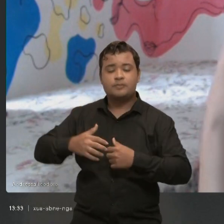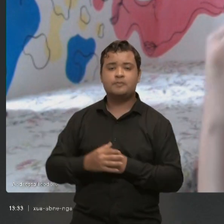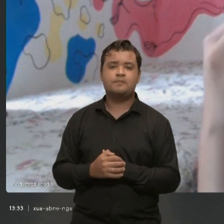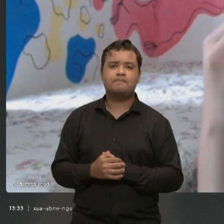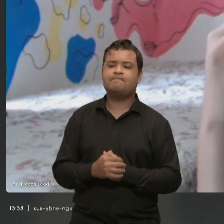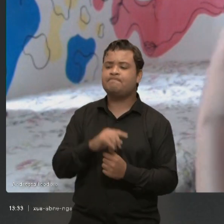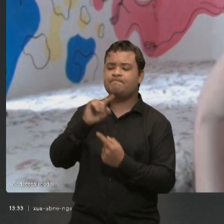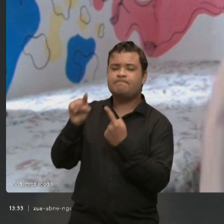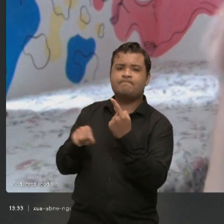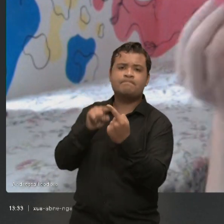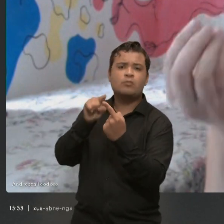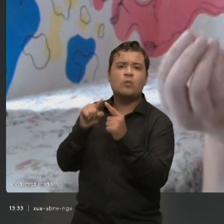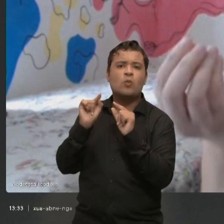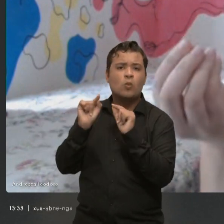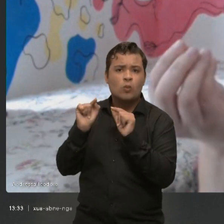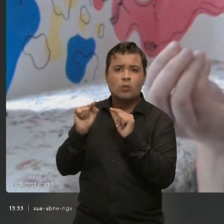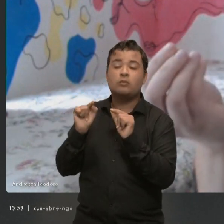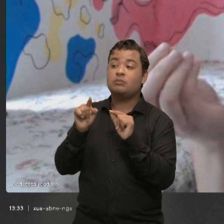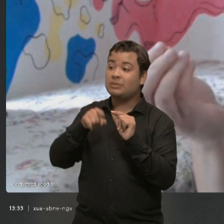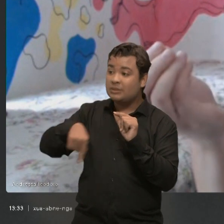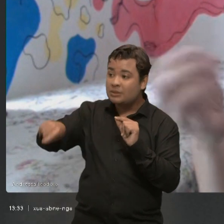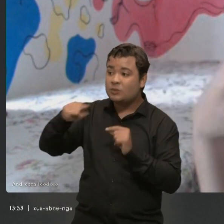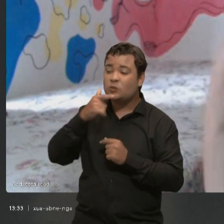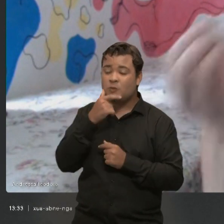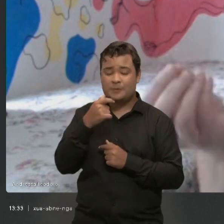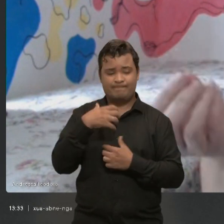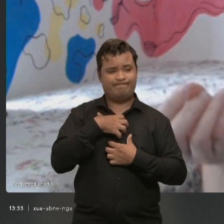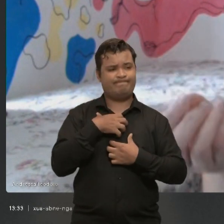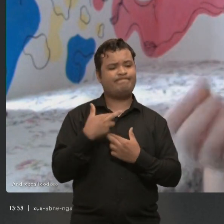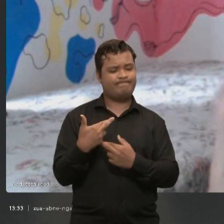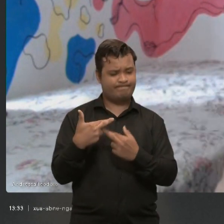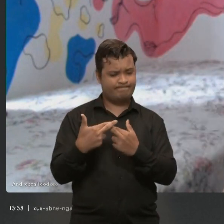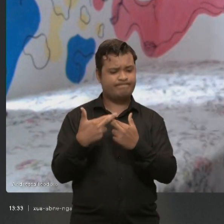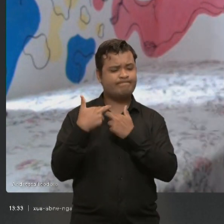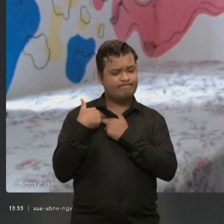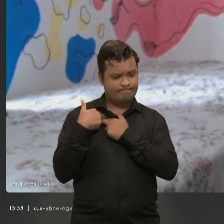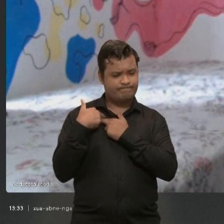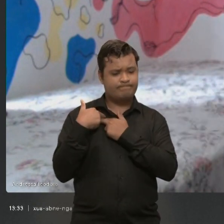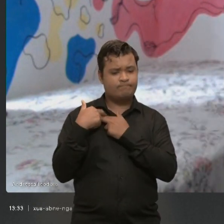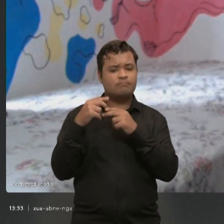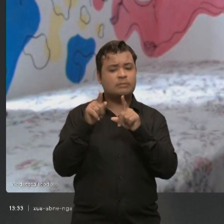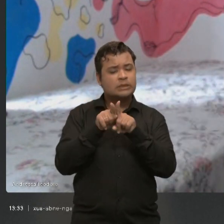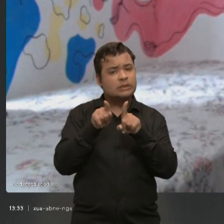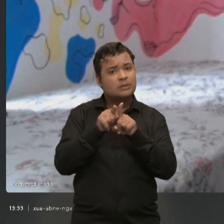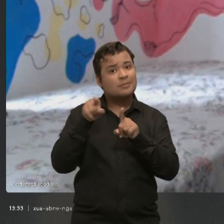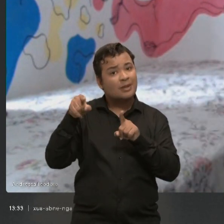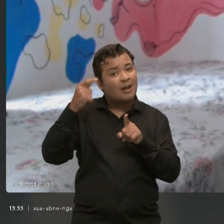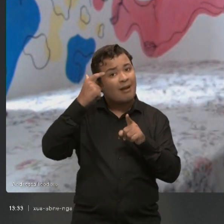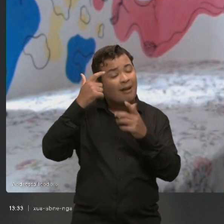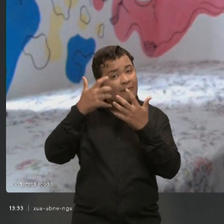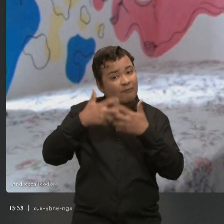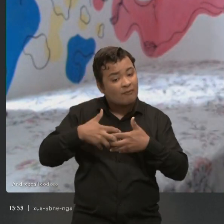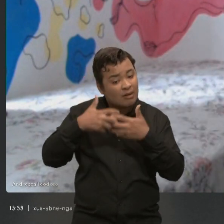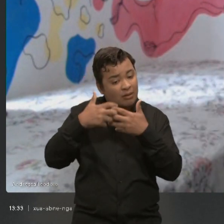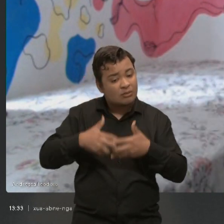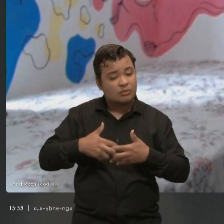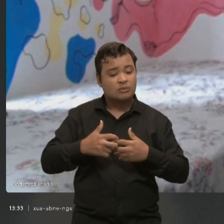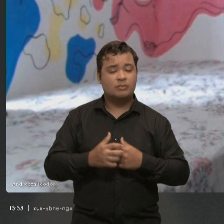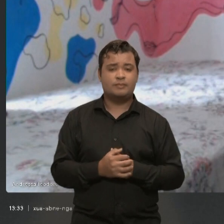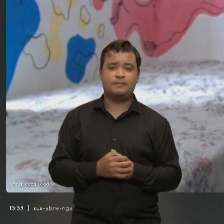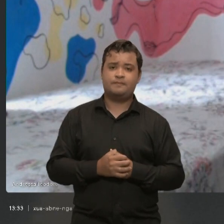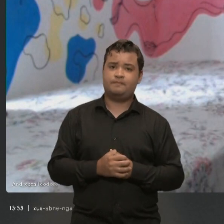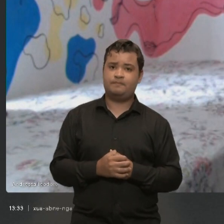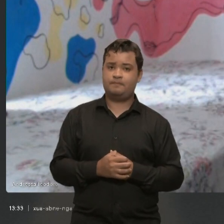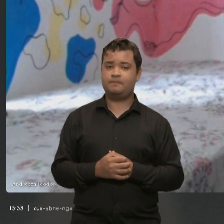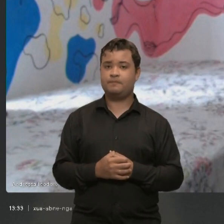buscando propiciar a responsabilização, né, e a reflexão com esses homens. E aí é interessante